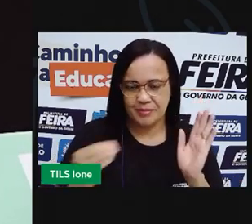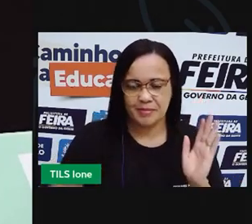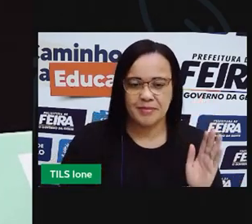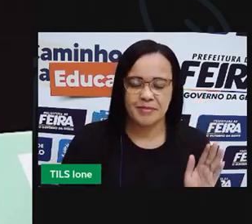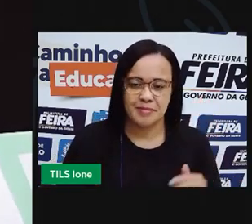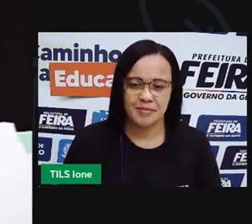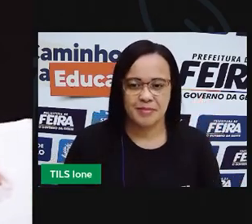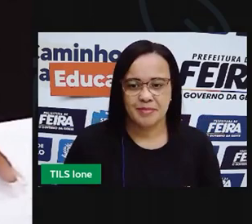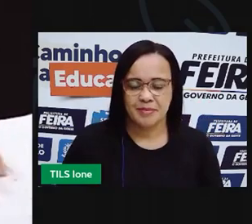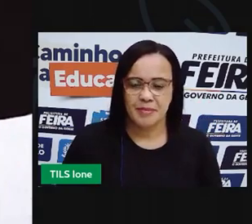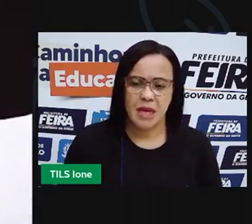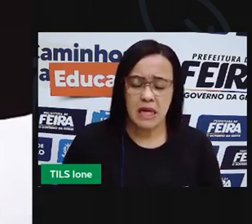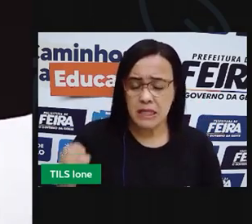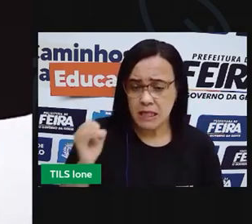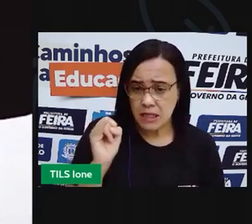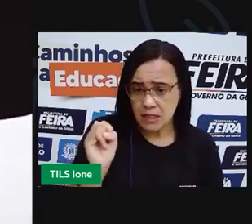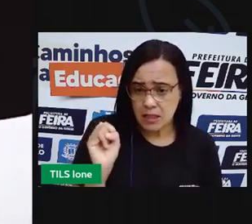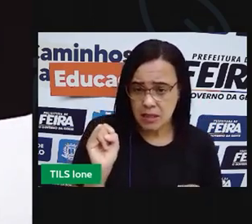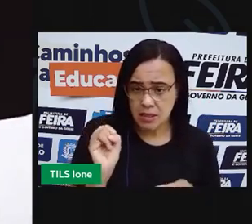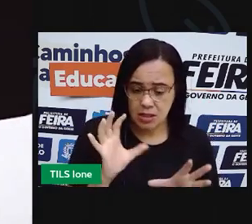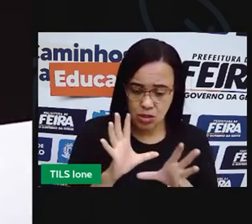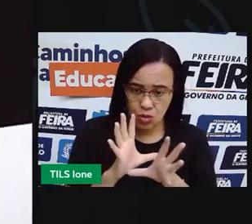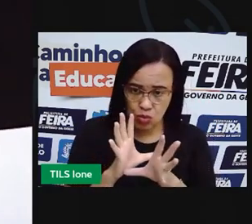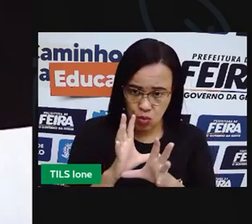Se eu juntar